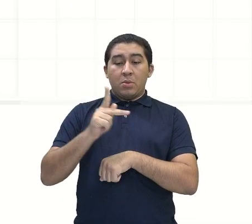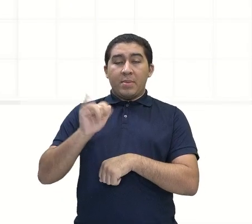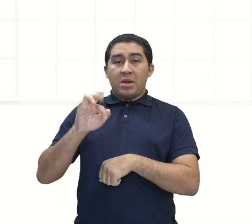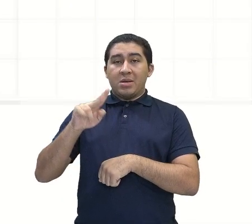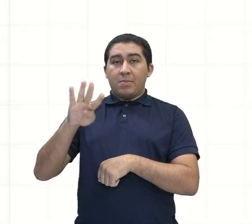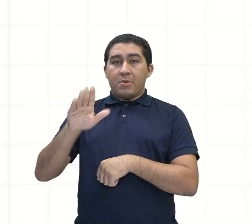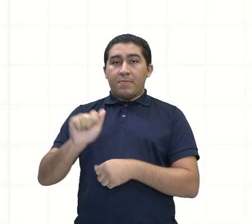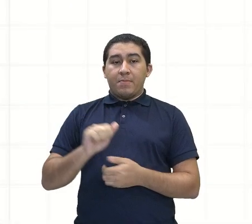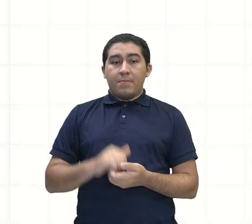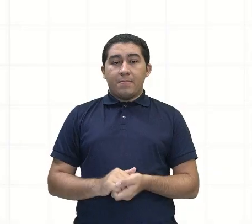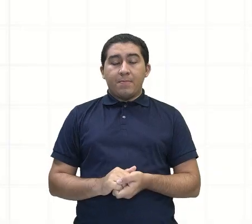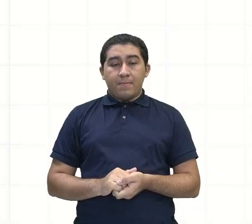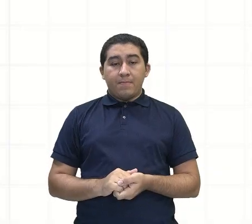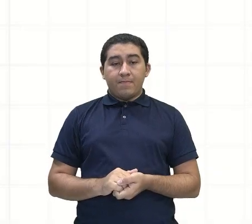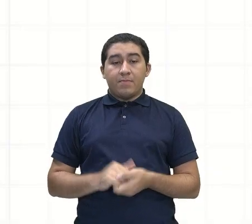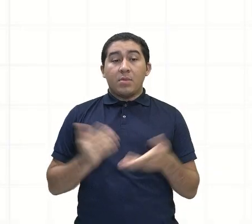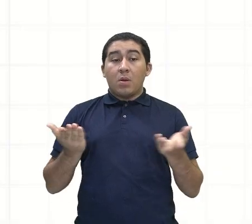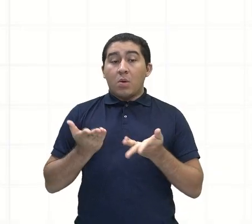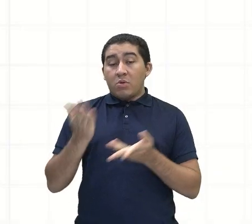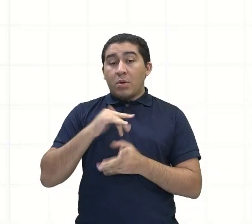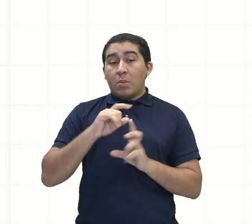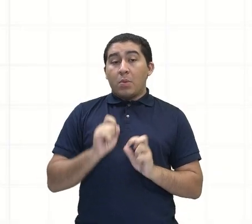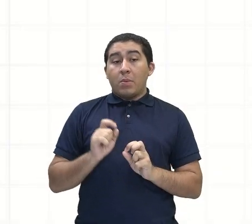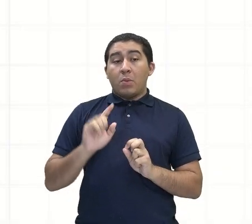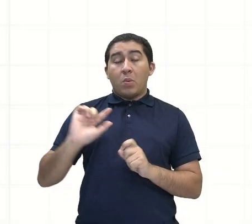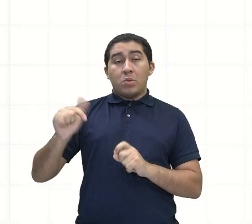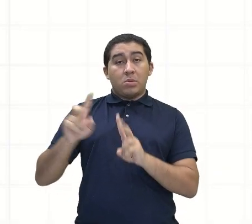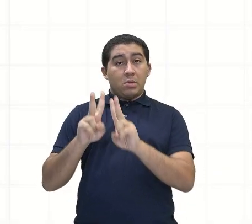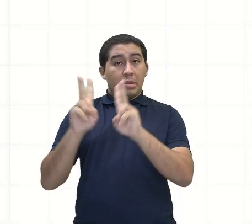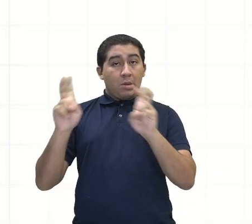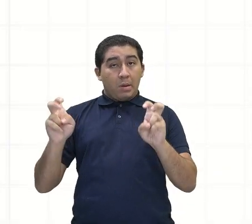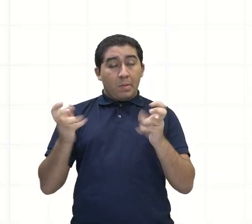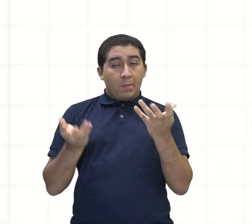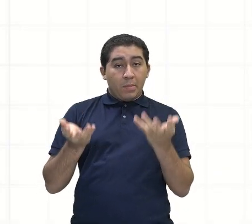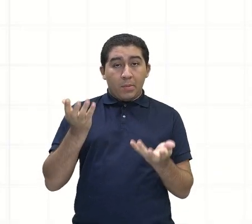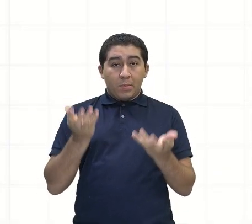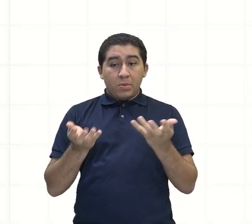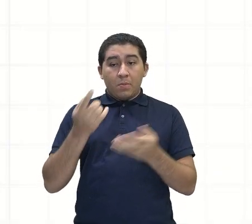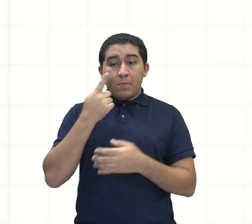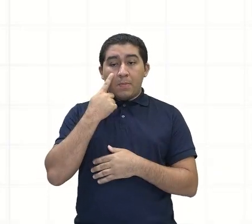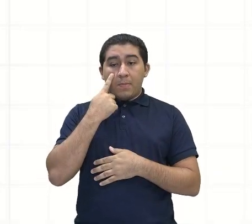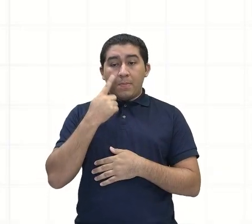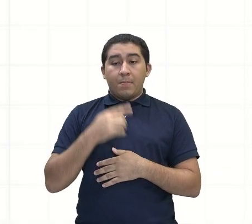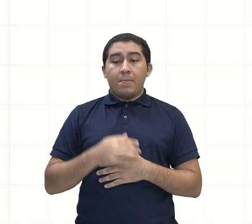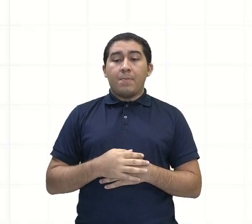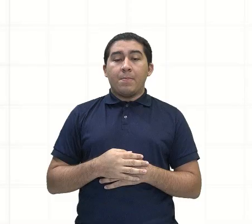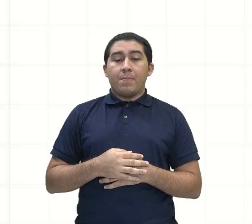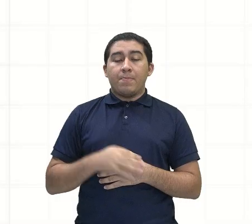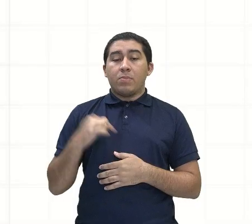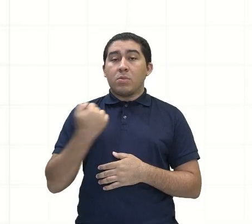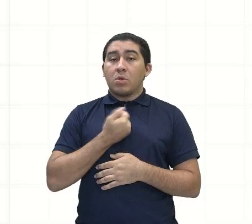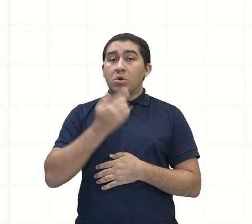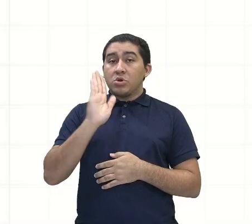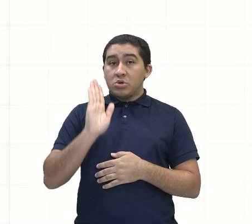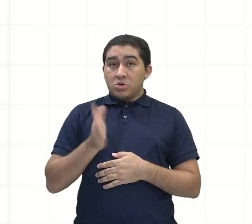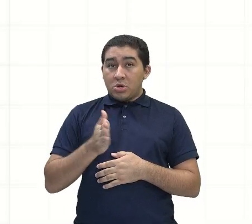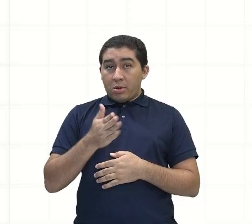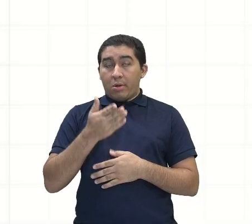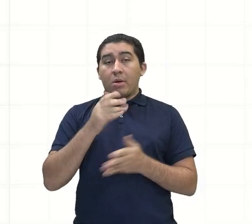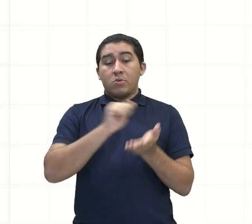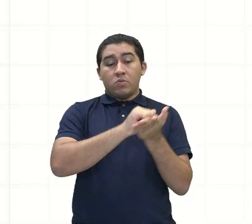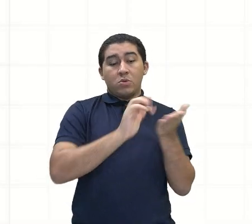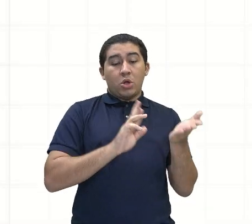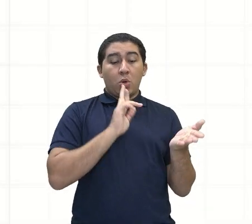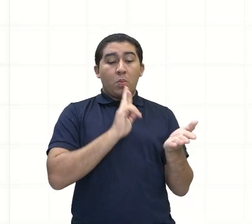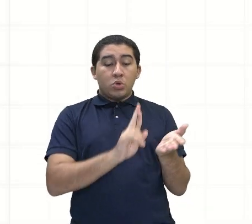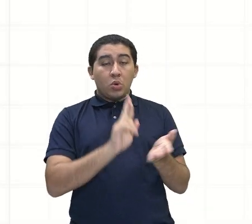pessoal? Vamos aqui agora falar sobre a proporção. Olha só, nós acabamos de ver um exemplo onde nós